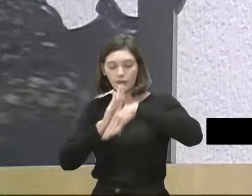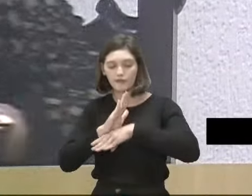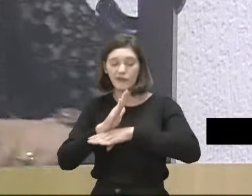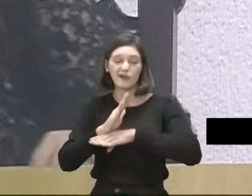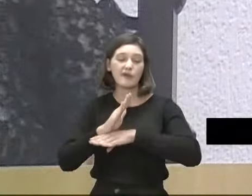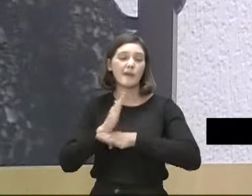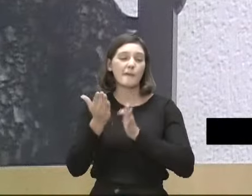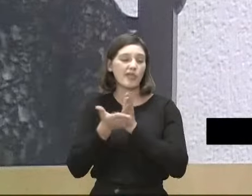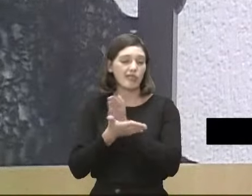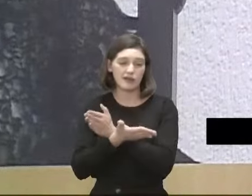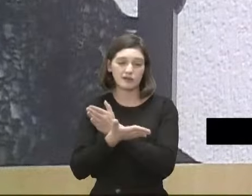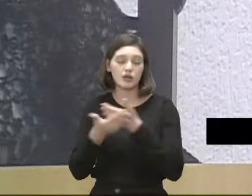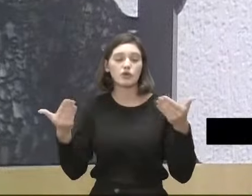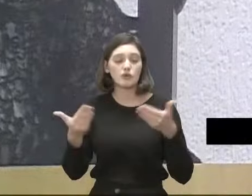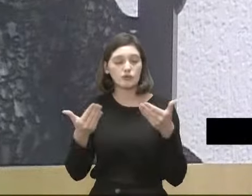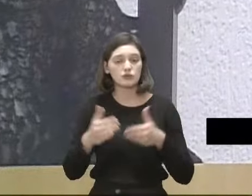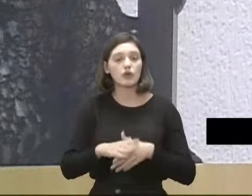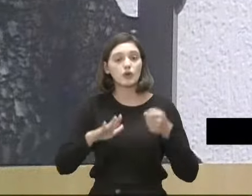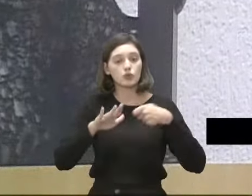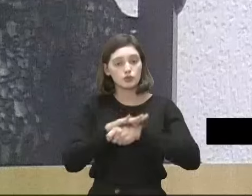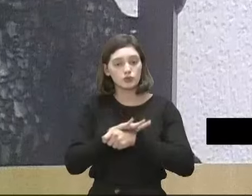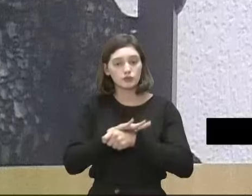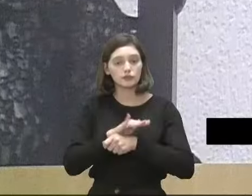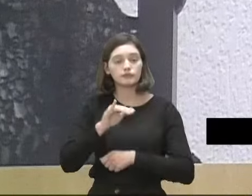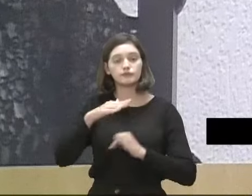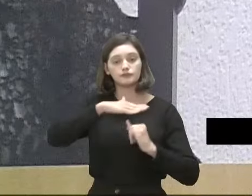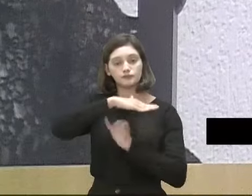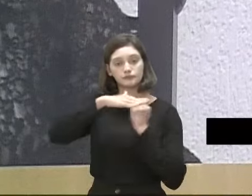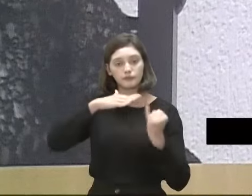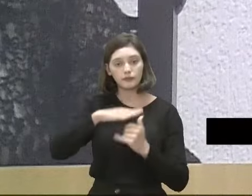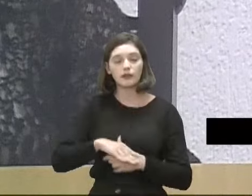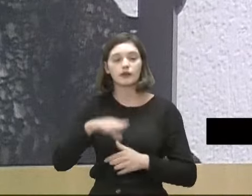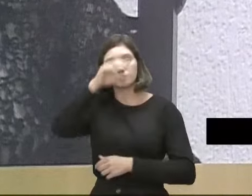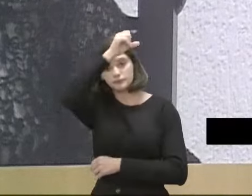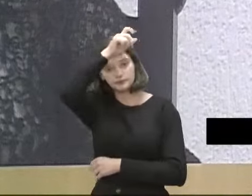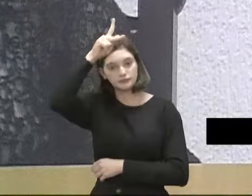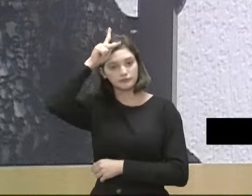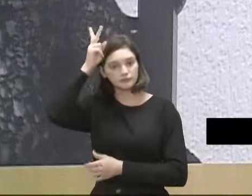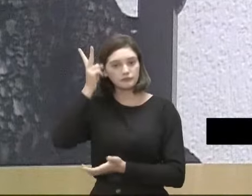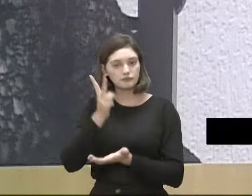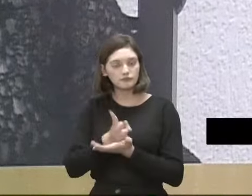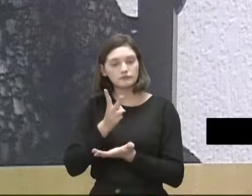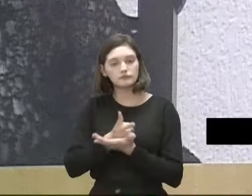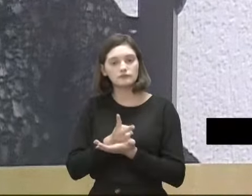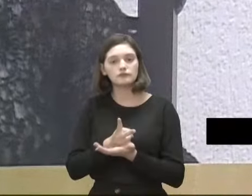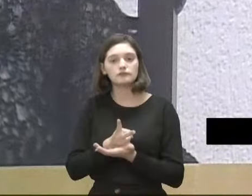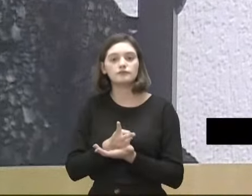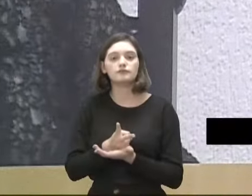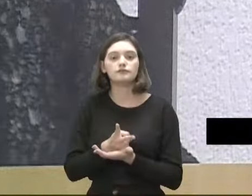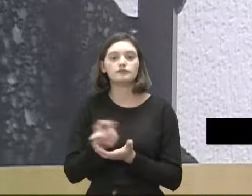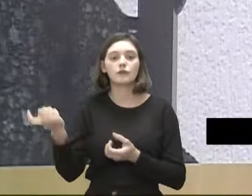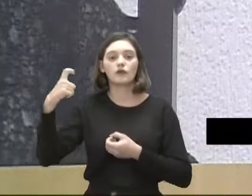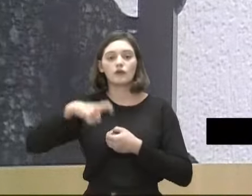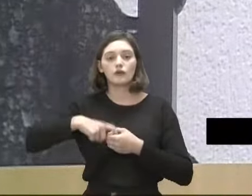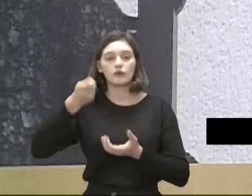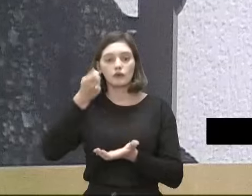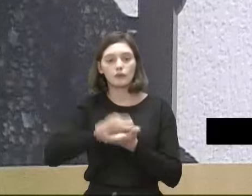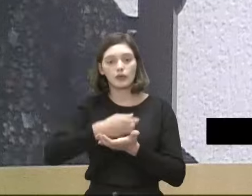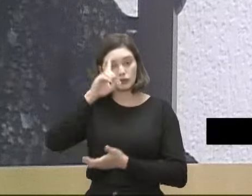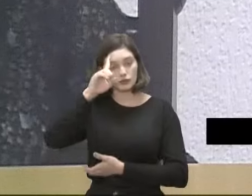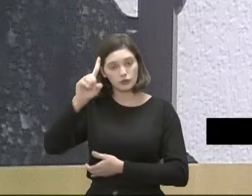metade. Porém, as reservas do Instituto, a Prefeitura ainda voltando a pagar em